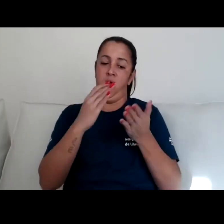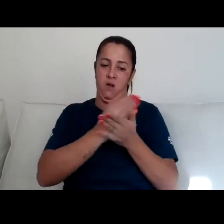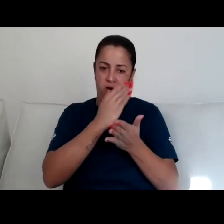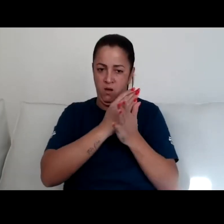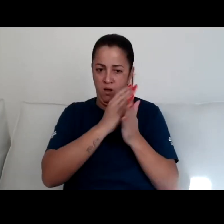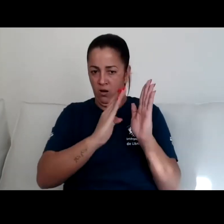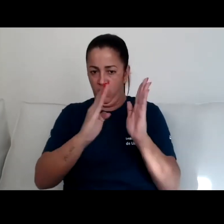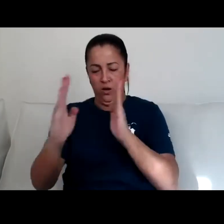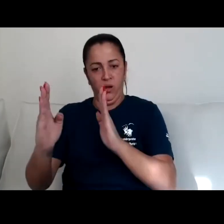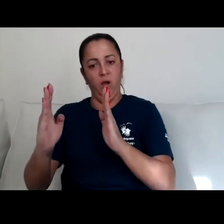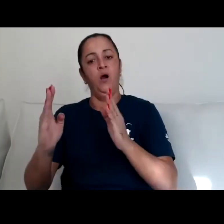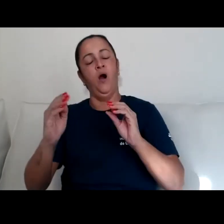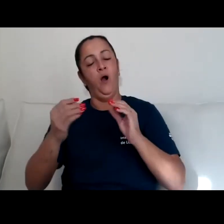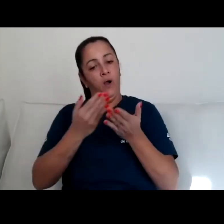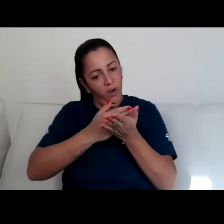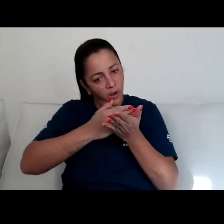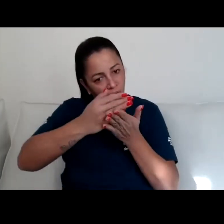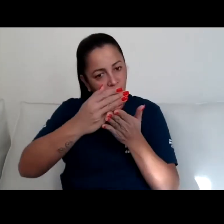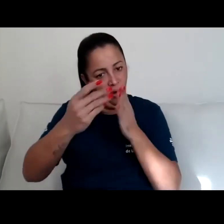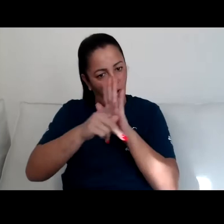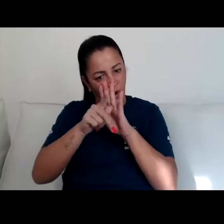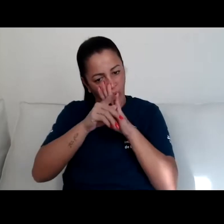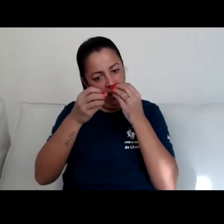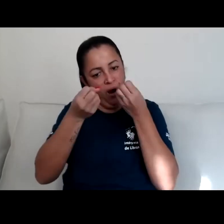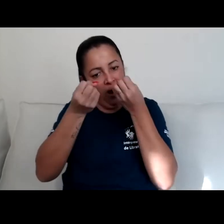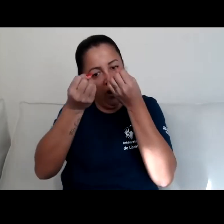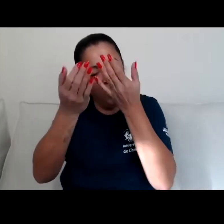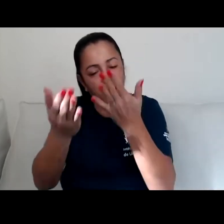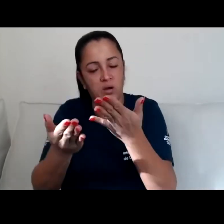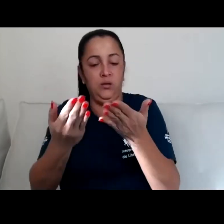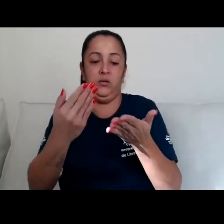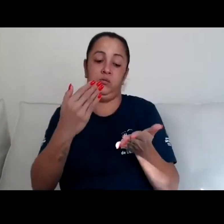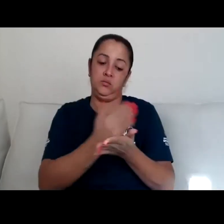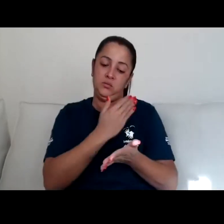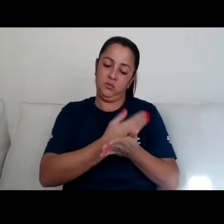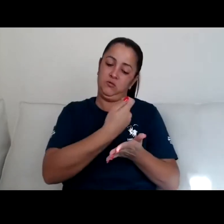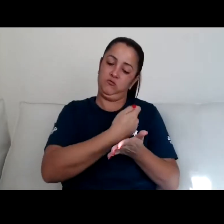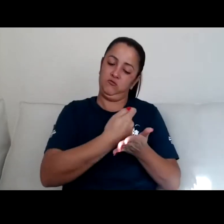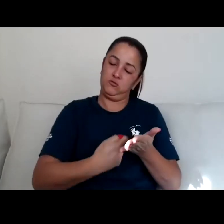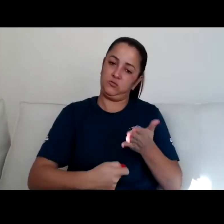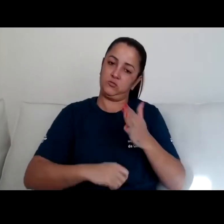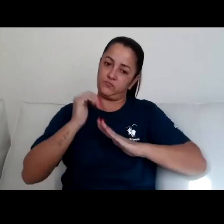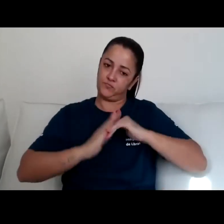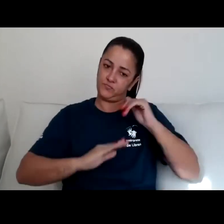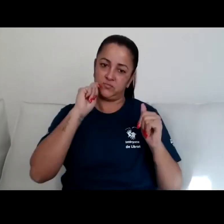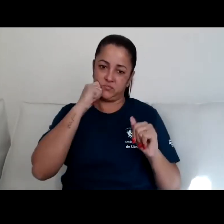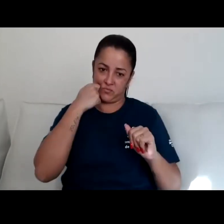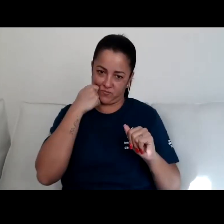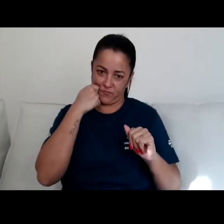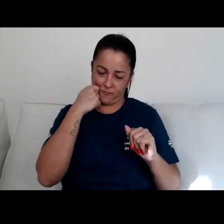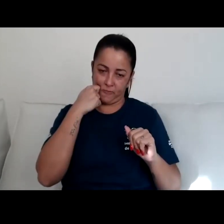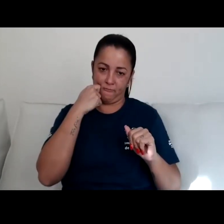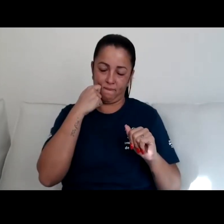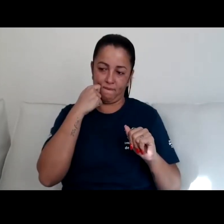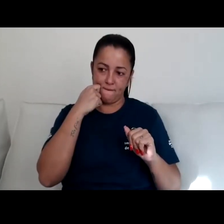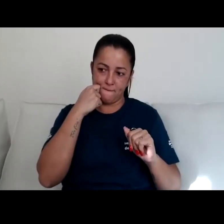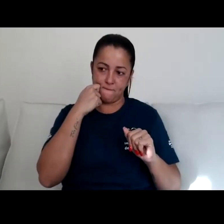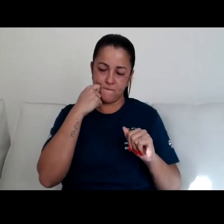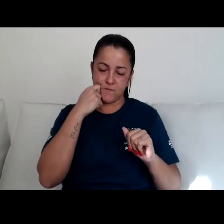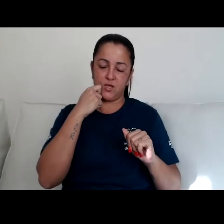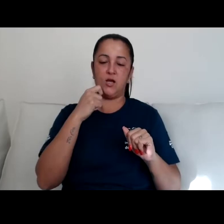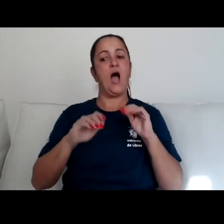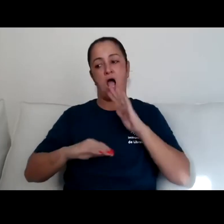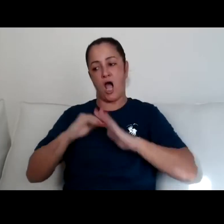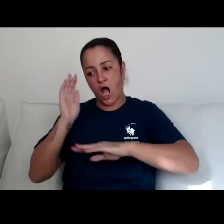essas obras, quando a biblioteca passa a ser uma mediadora a partir dessas reflexões,